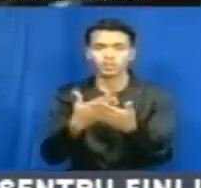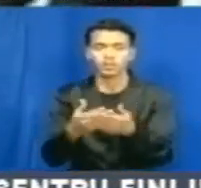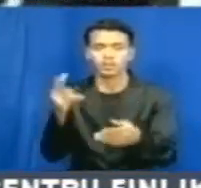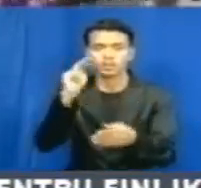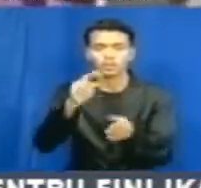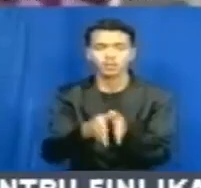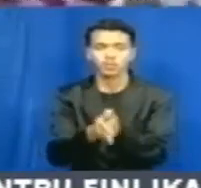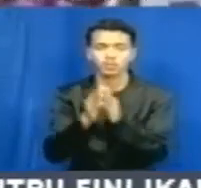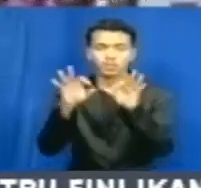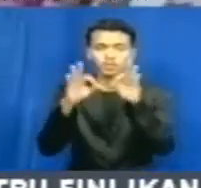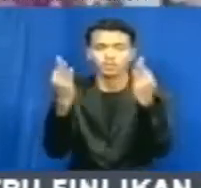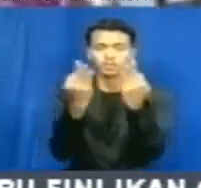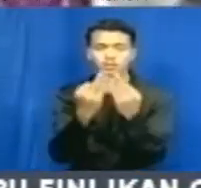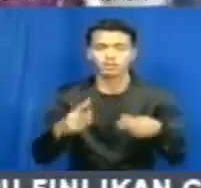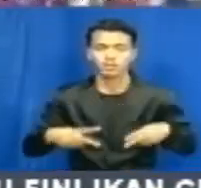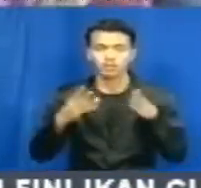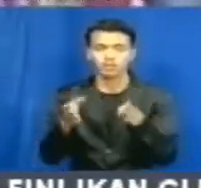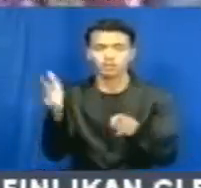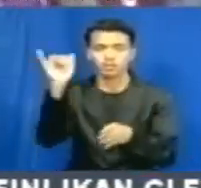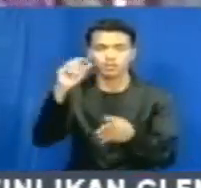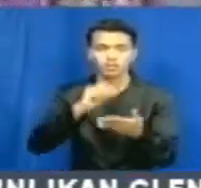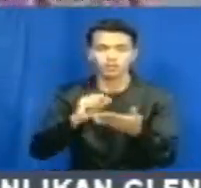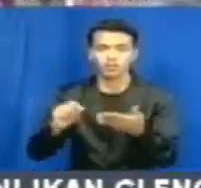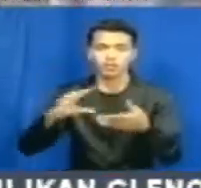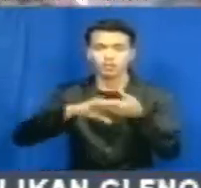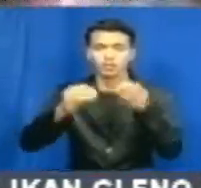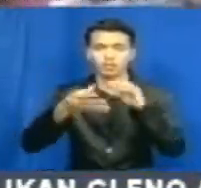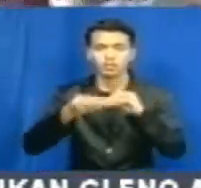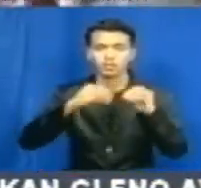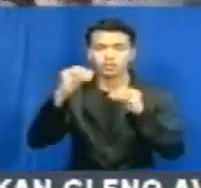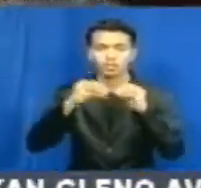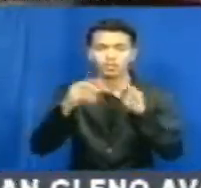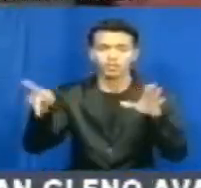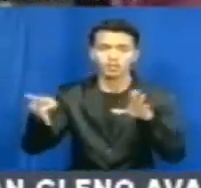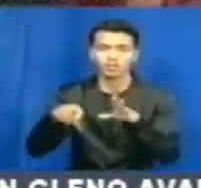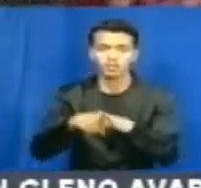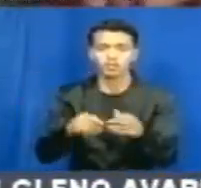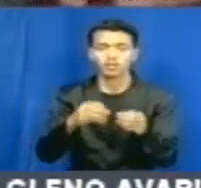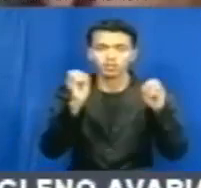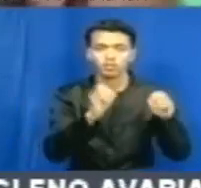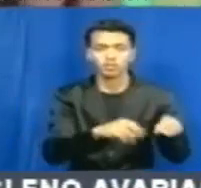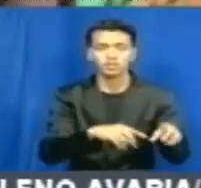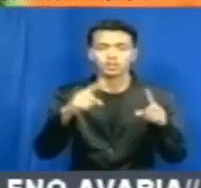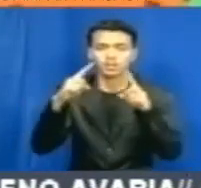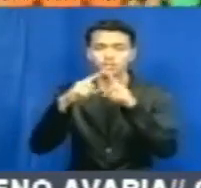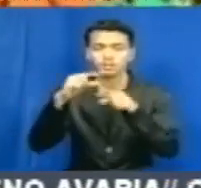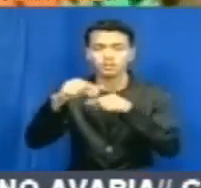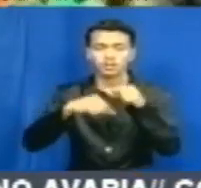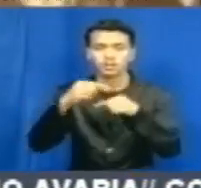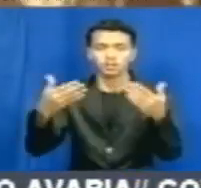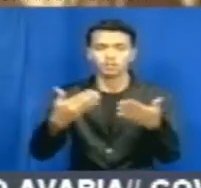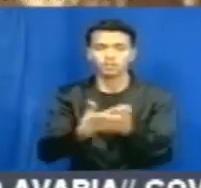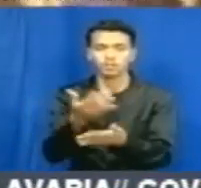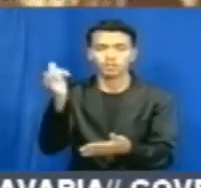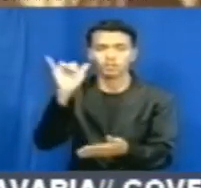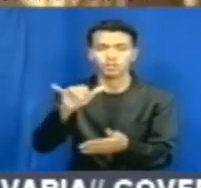husuba familia veterano sira, ato haker ki storia kona ba participação luta, ho di husik hela ba zera san fon sira. Sirane